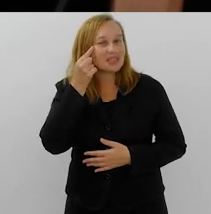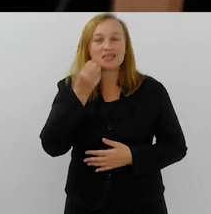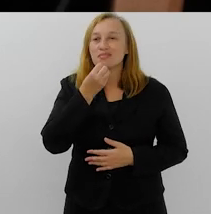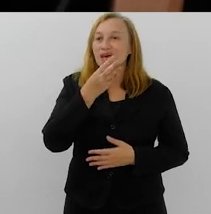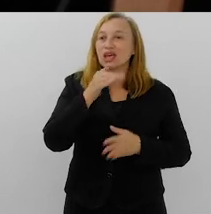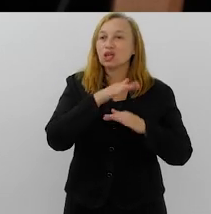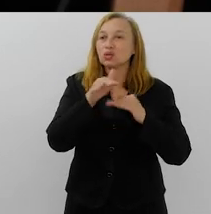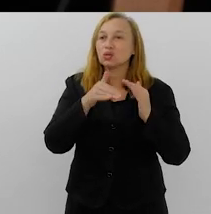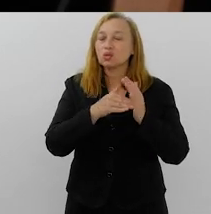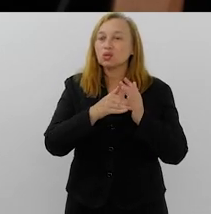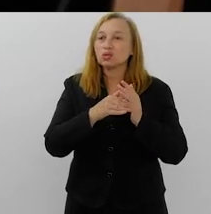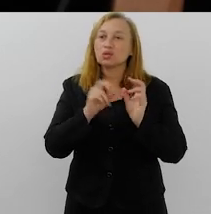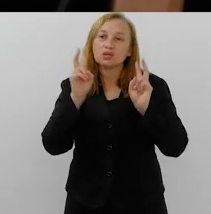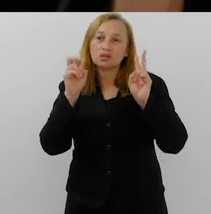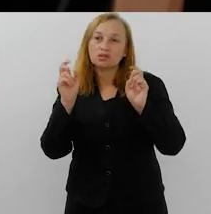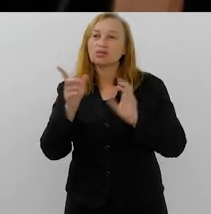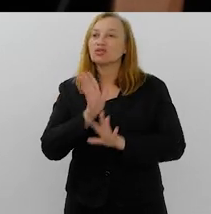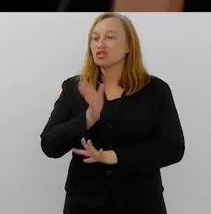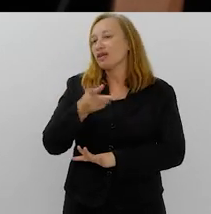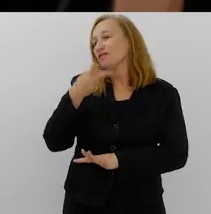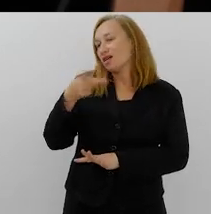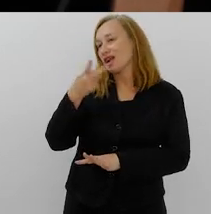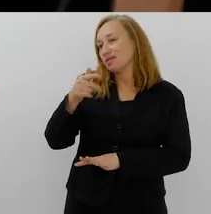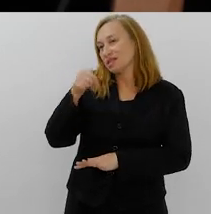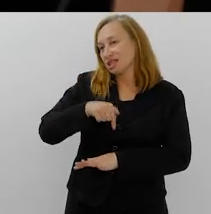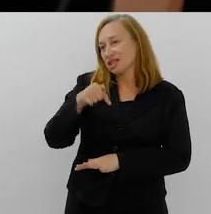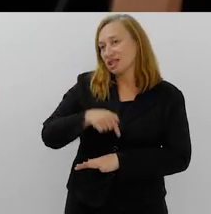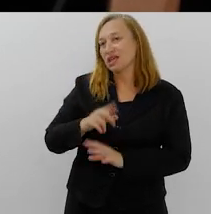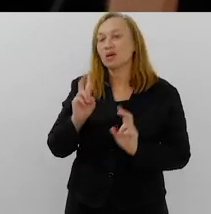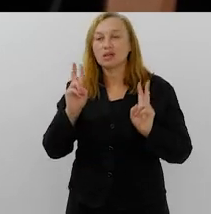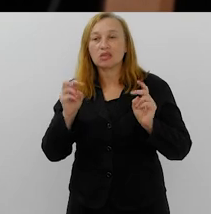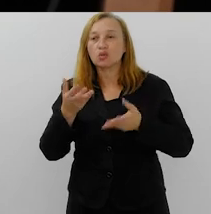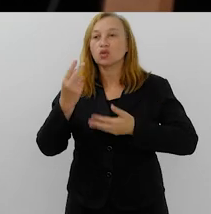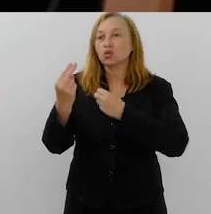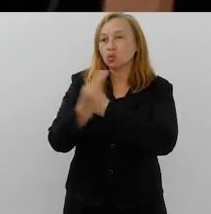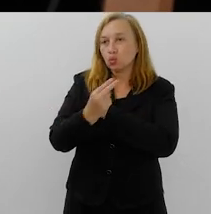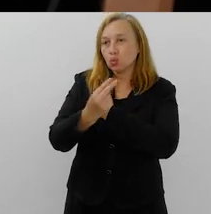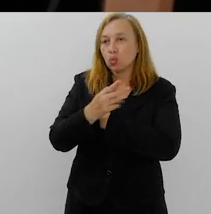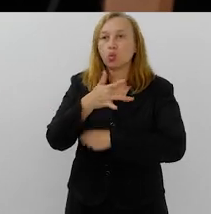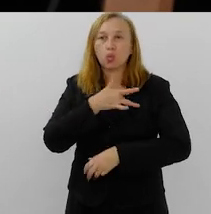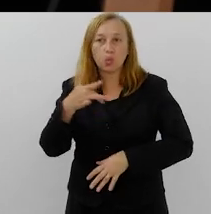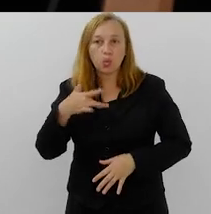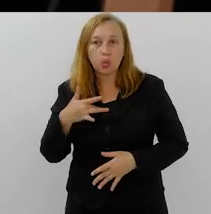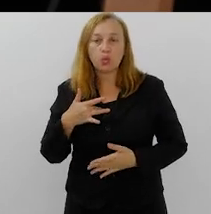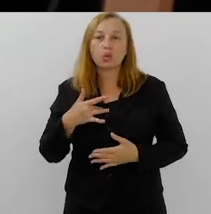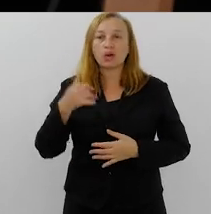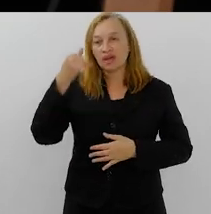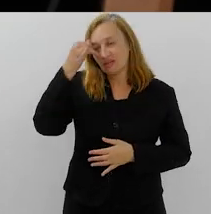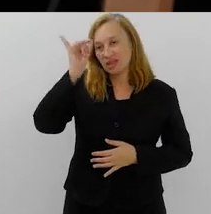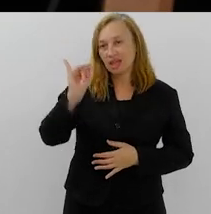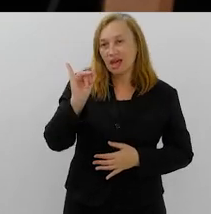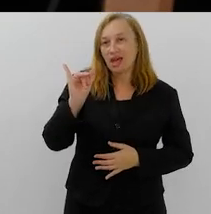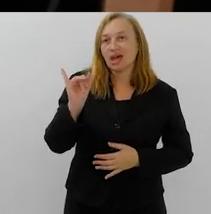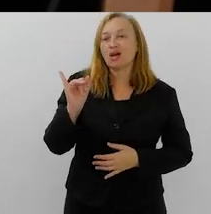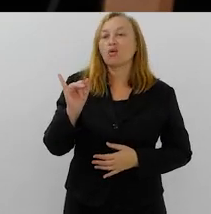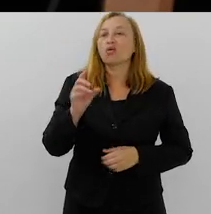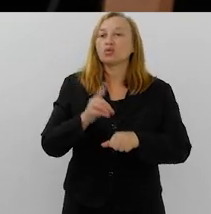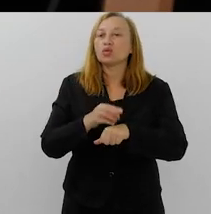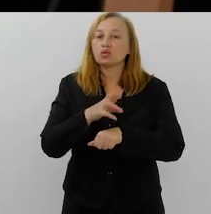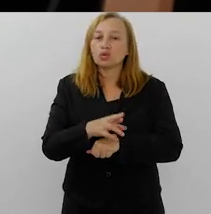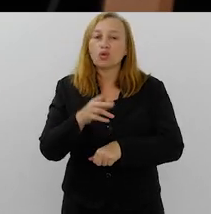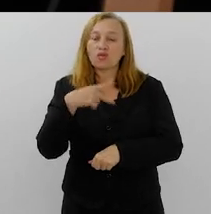mulheres pensassem bem em todas essas questões que colocamos aqui né Essa questão de cuidar da saúde da